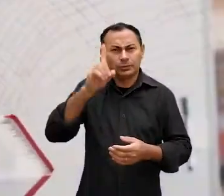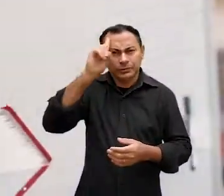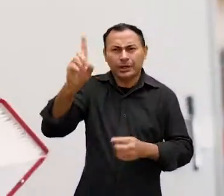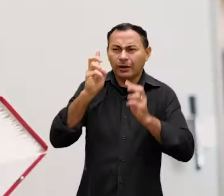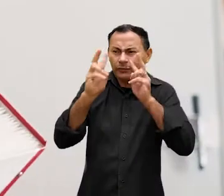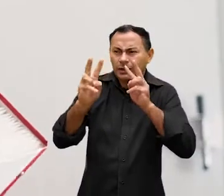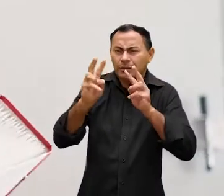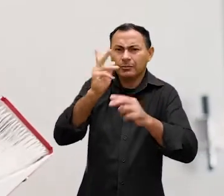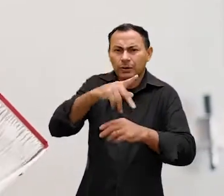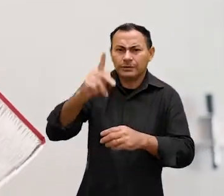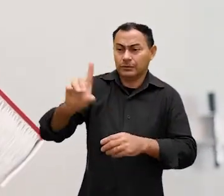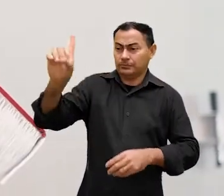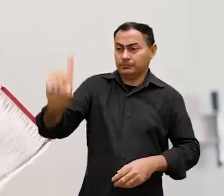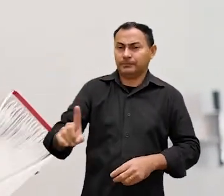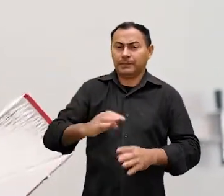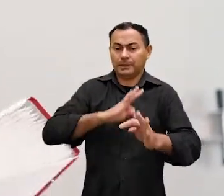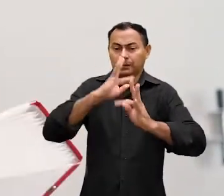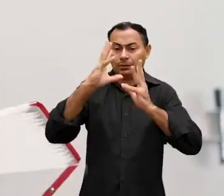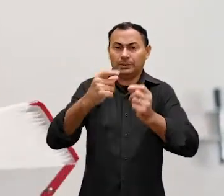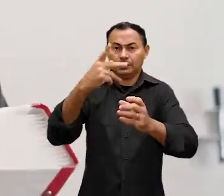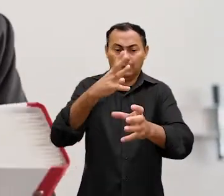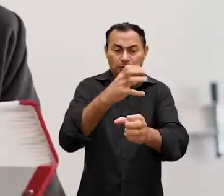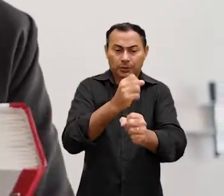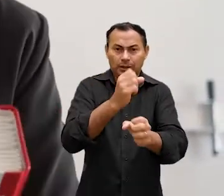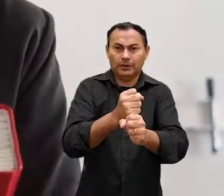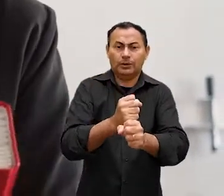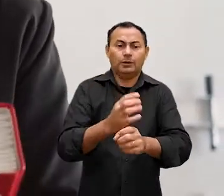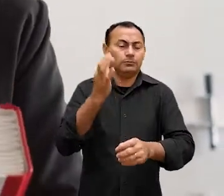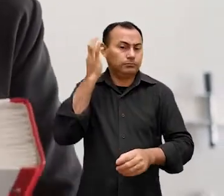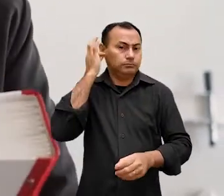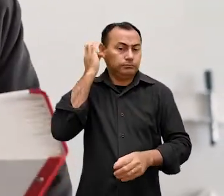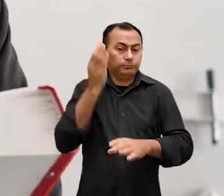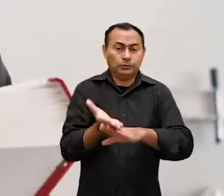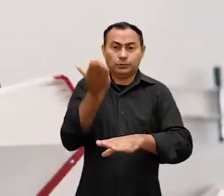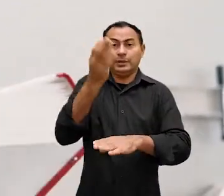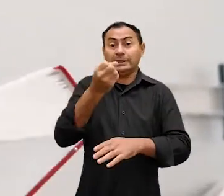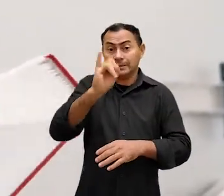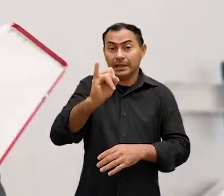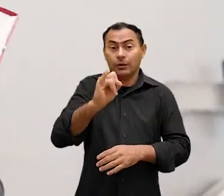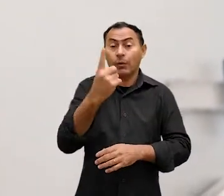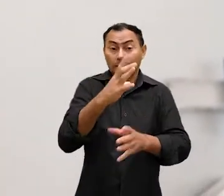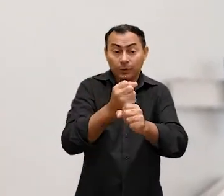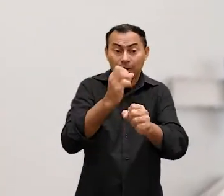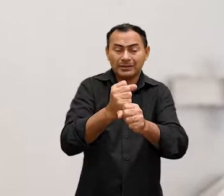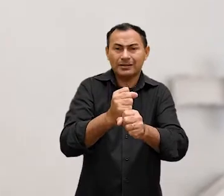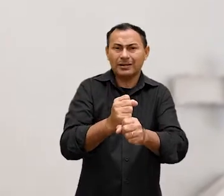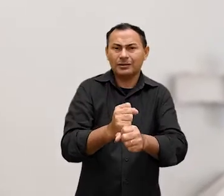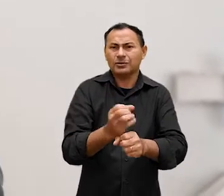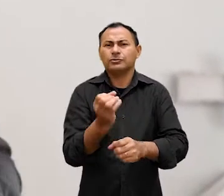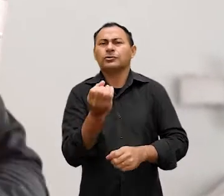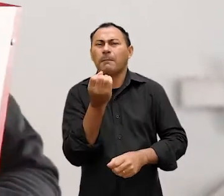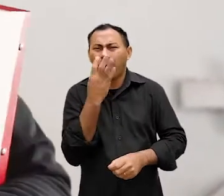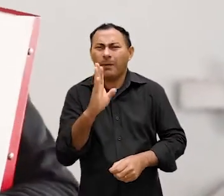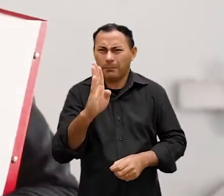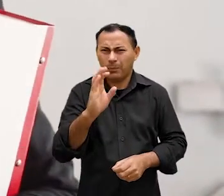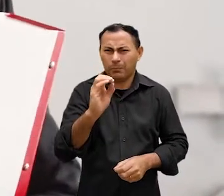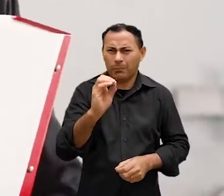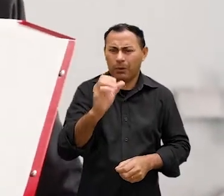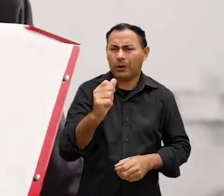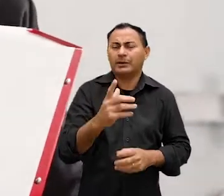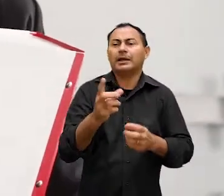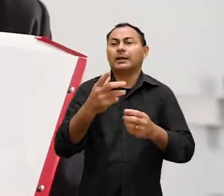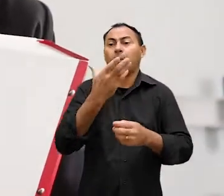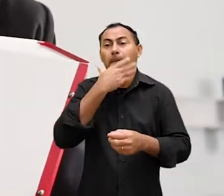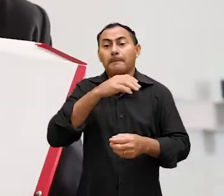de um professor de direito que todas as suas notas sempre foram excelentes e se por acaso uma delas fosse apenas boa, era sobre essa